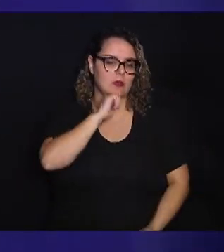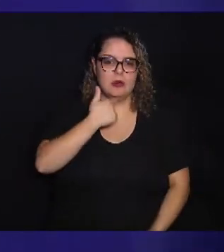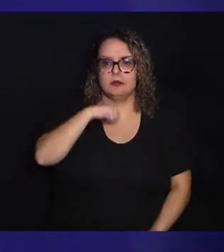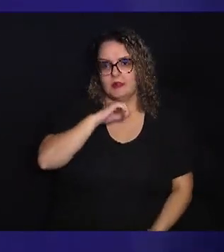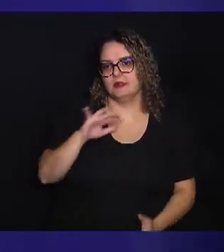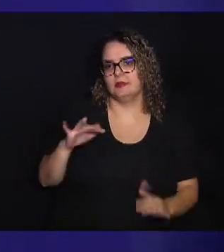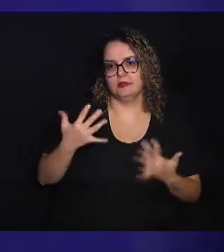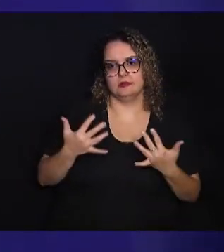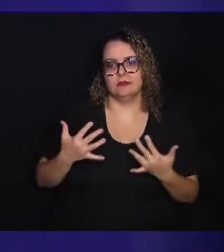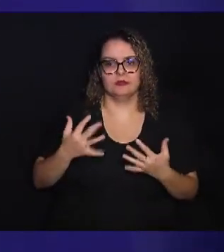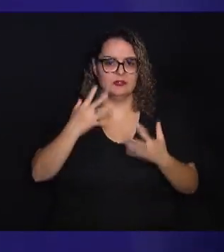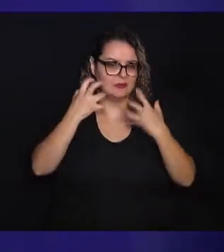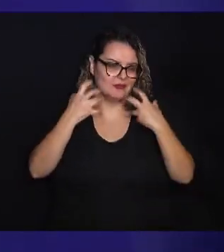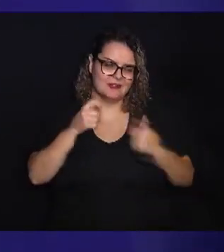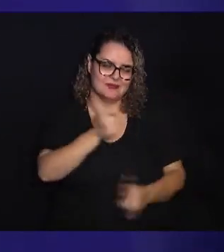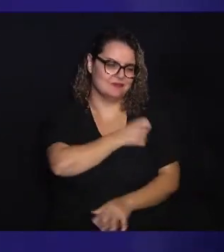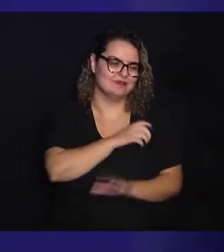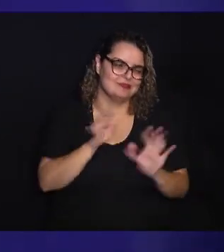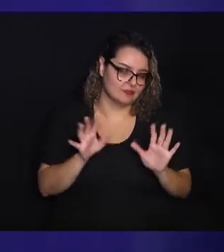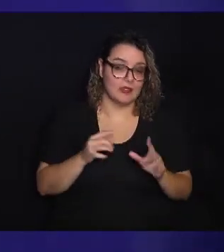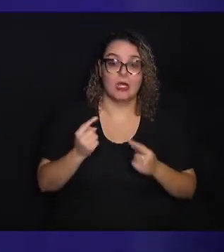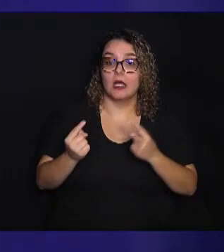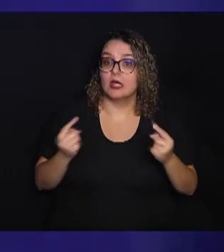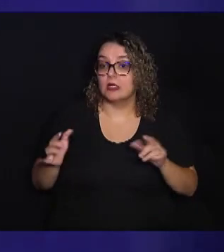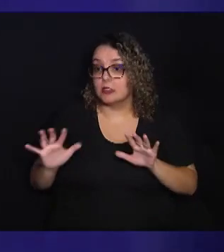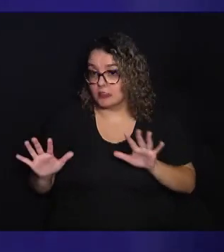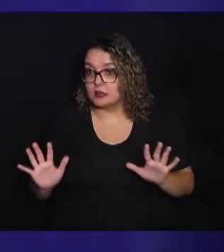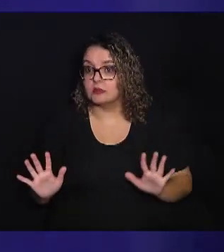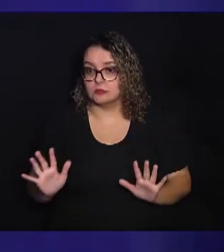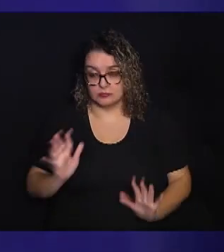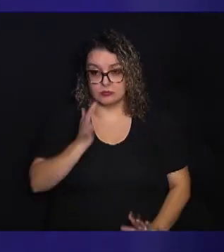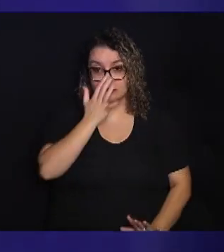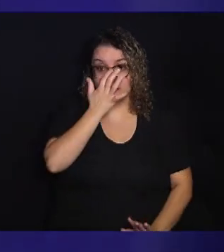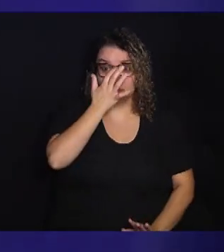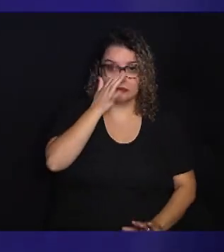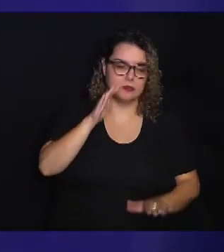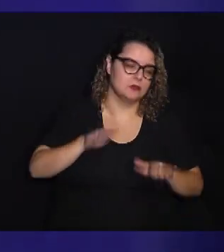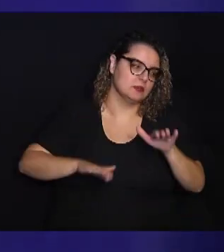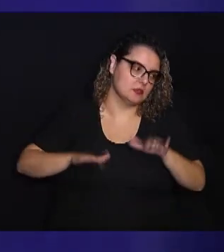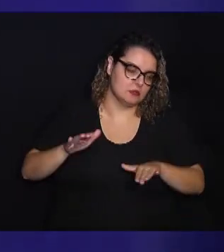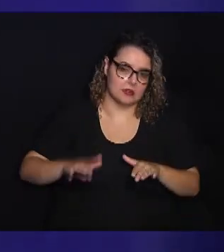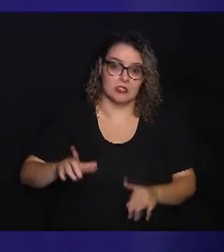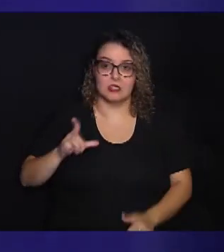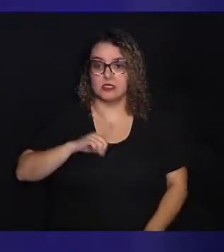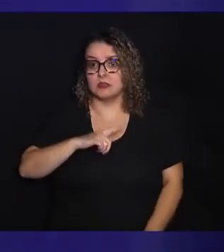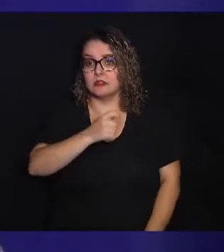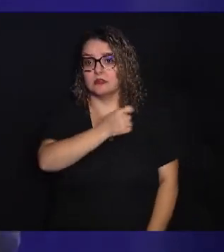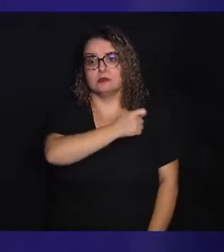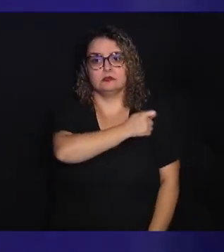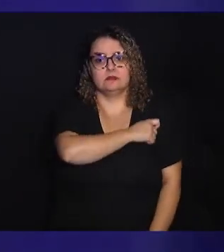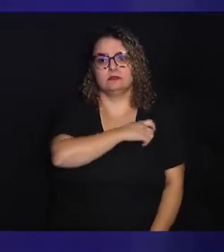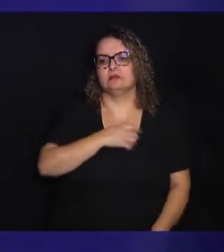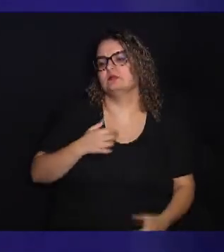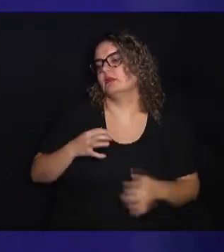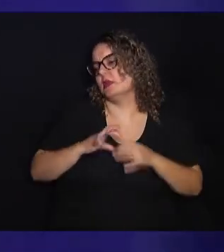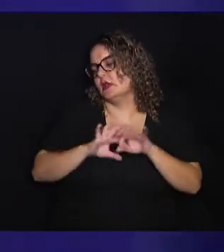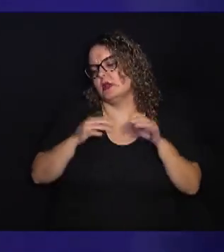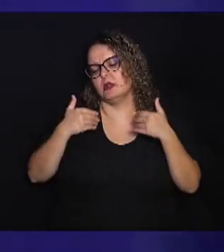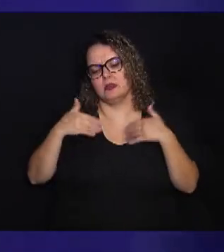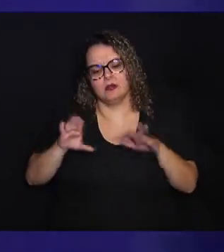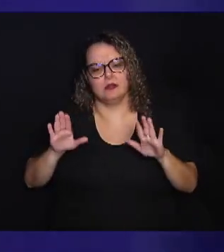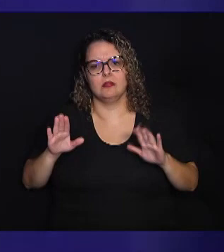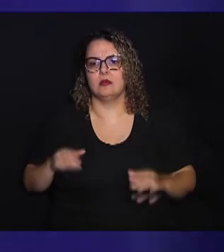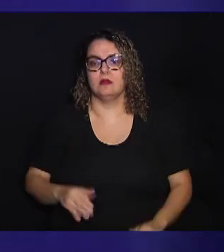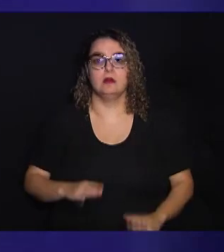ficar estressando um aluno. Então, cada caso é um caso, né? Depende. Tem alunos que vão aí para